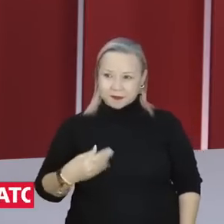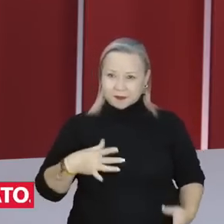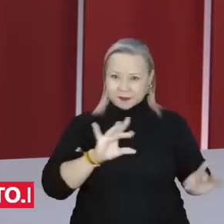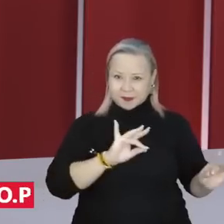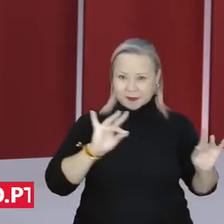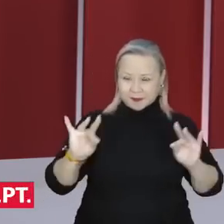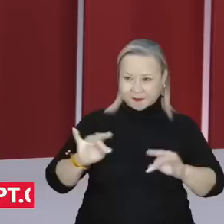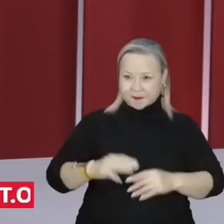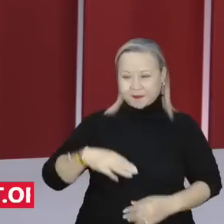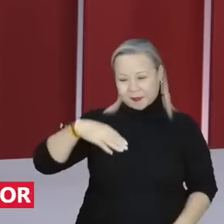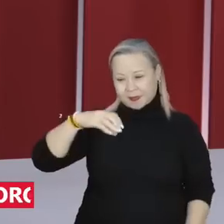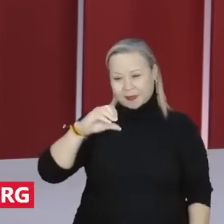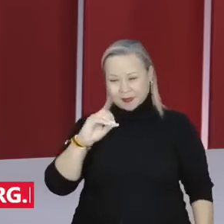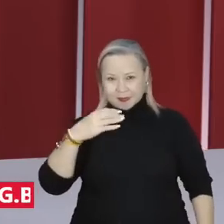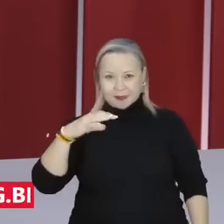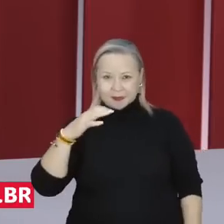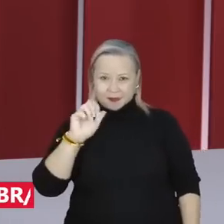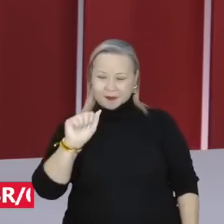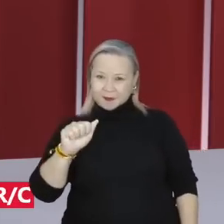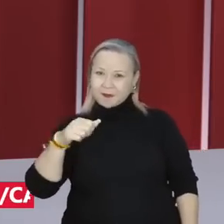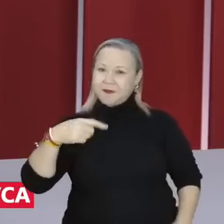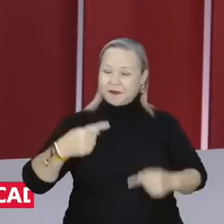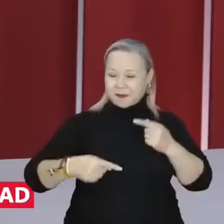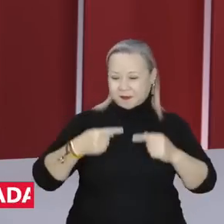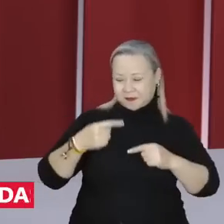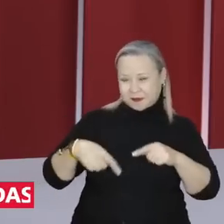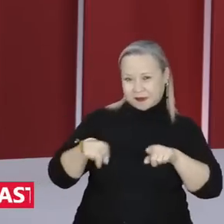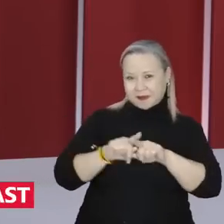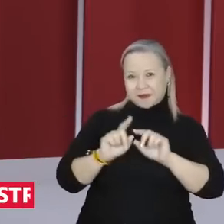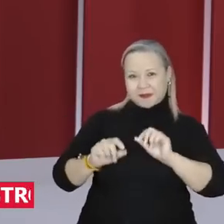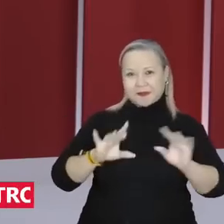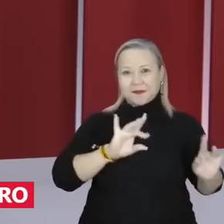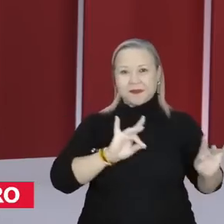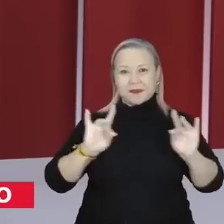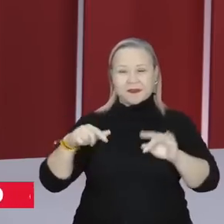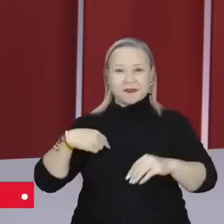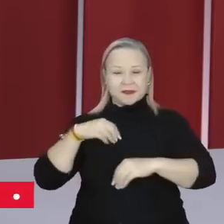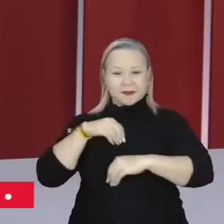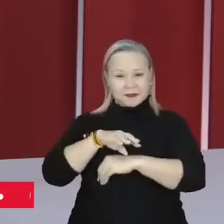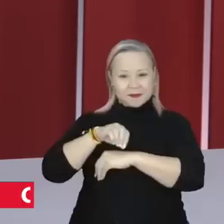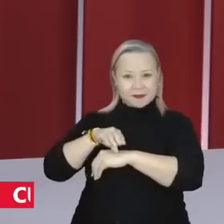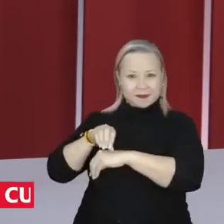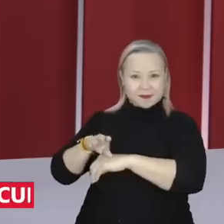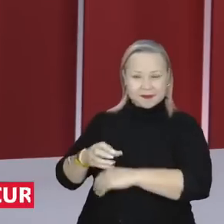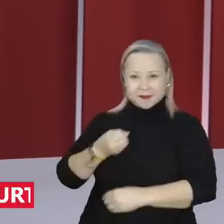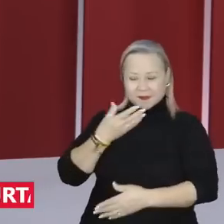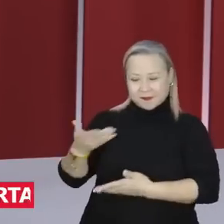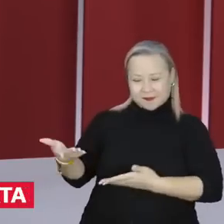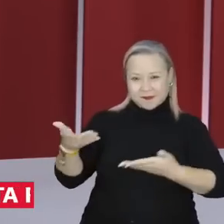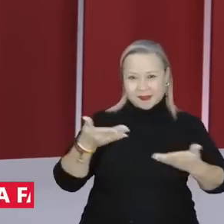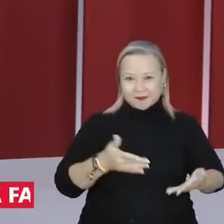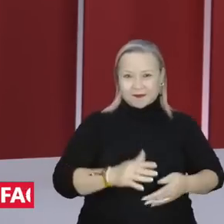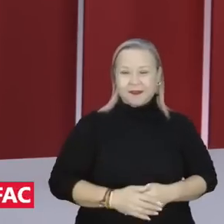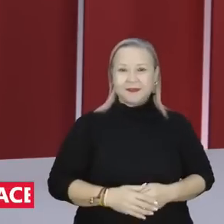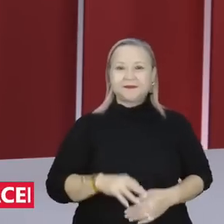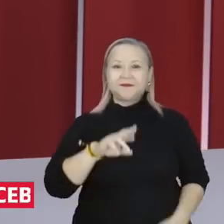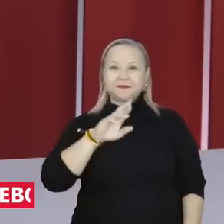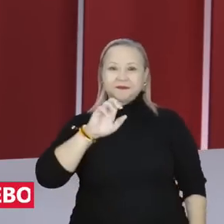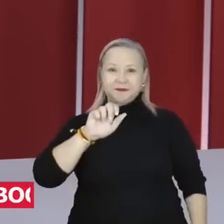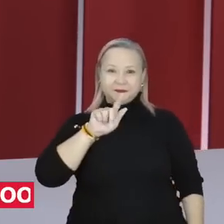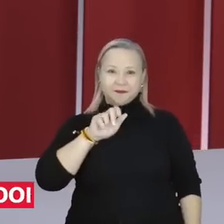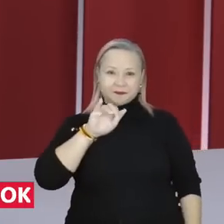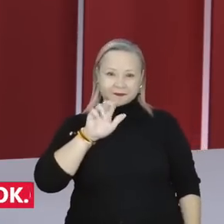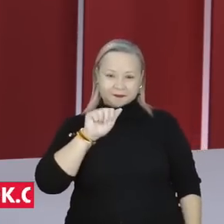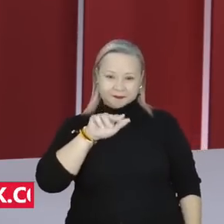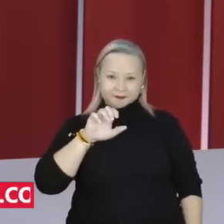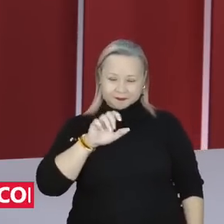Moça Política também aqui assistindo a nossa transmissão, seja bem-vinda. Rejane Costa Alves, bom dia para você